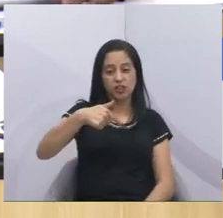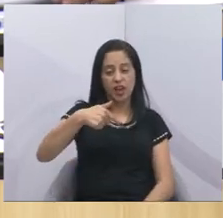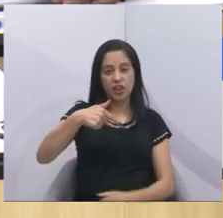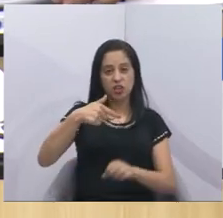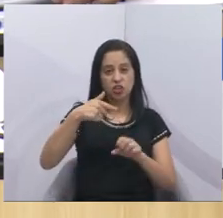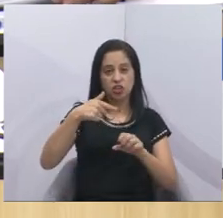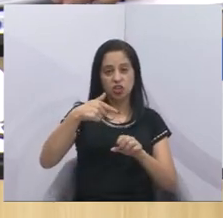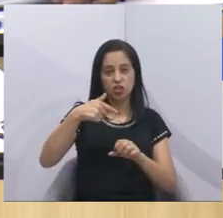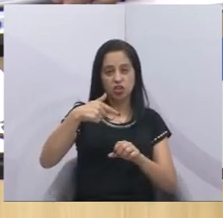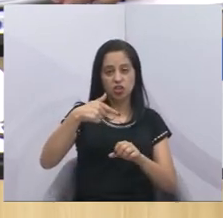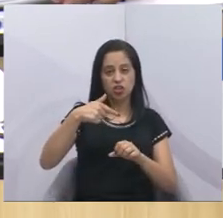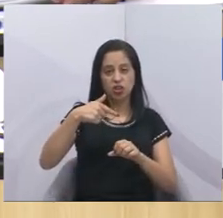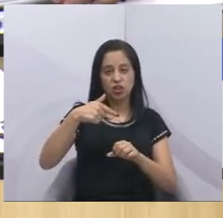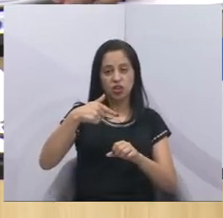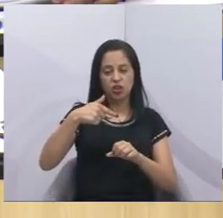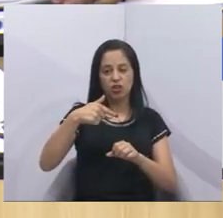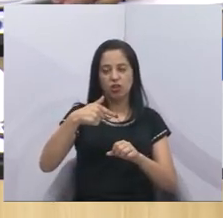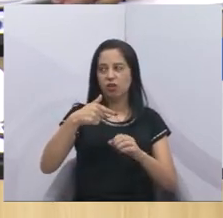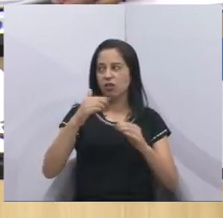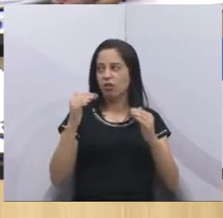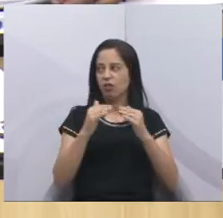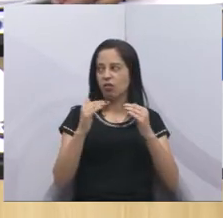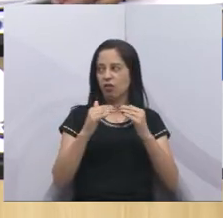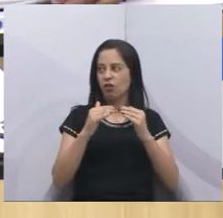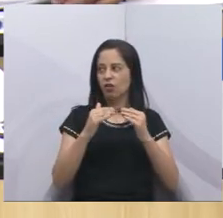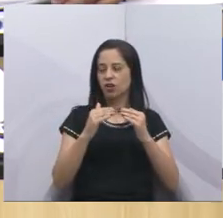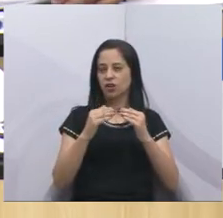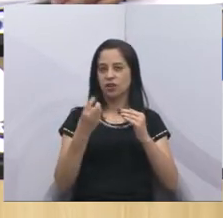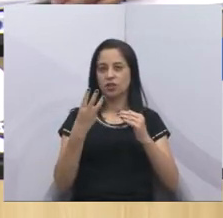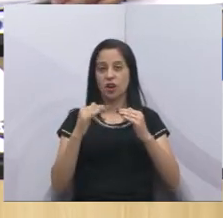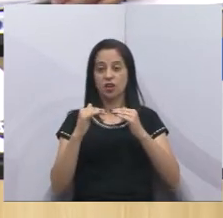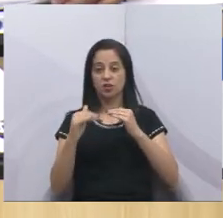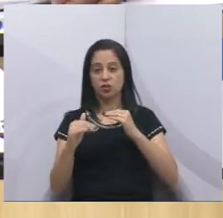favoráveis, 2 contra e 3 abstenções. Próximo projeto.